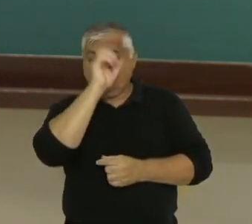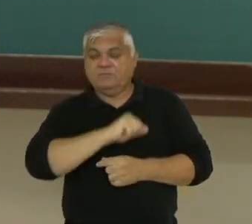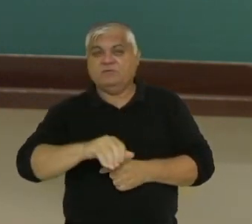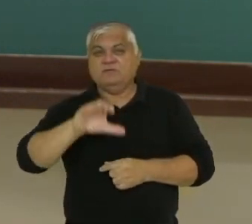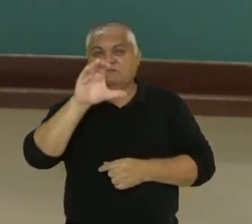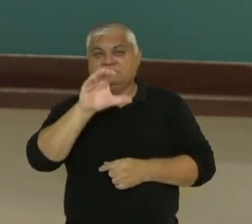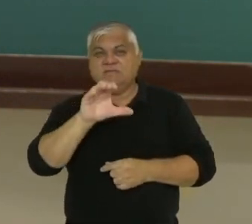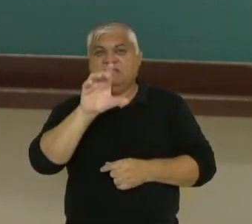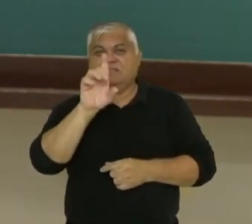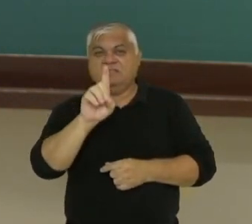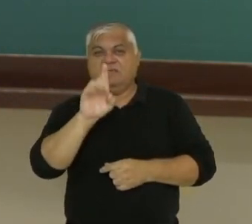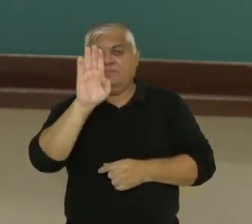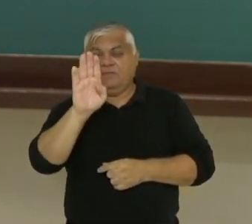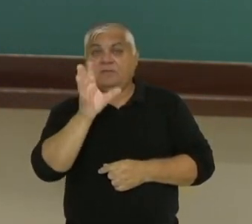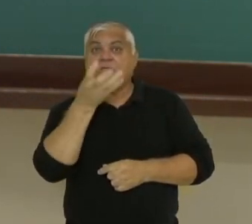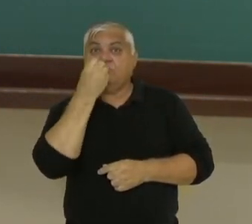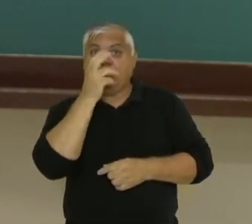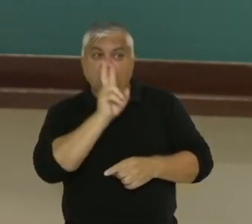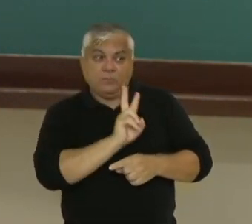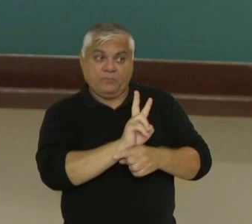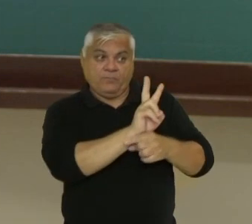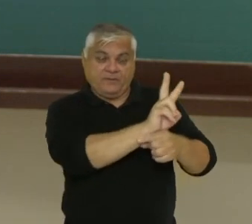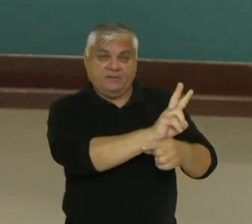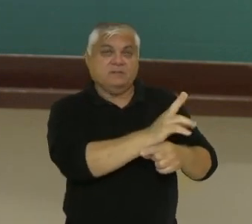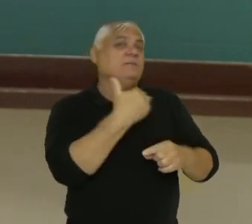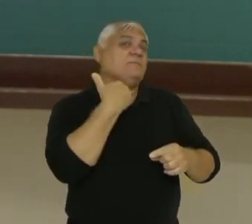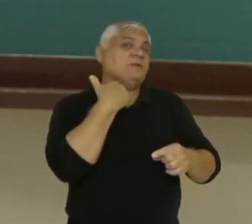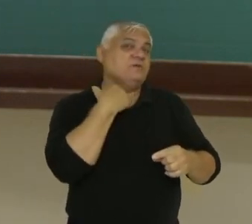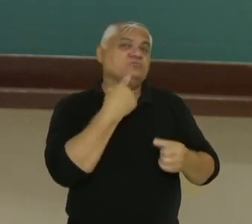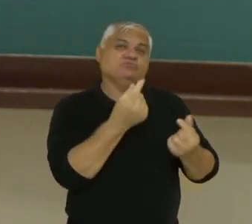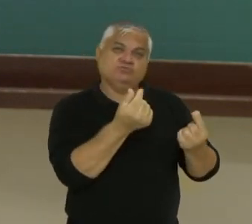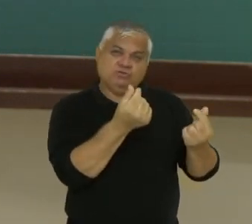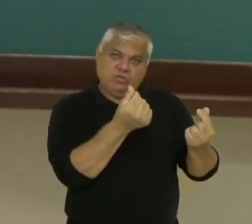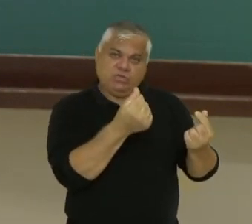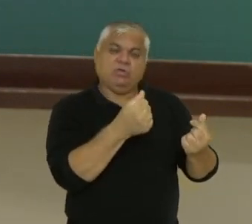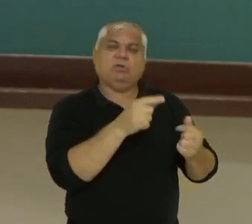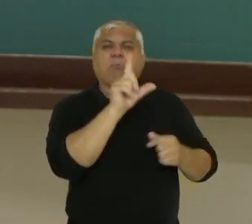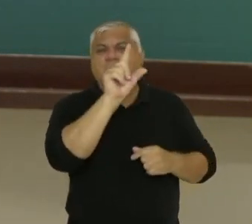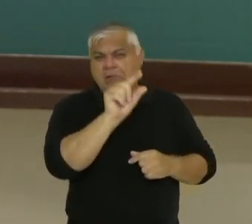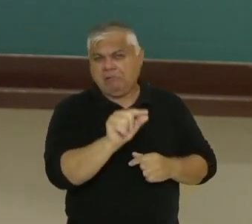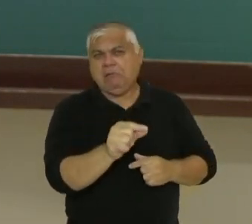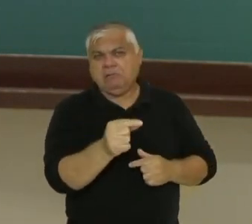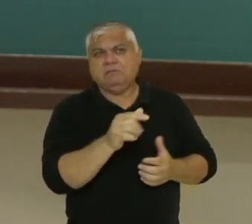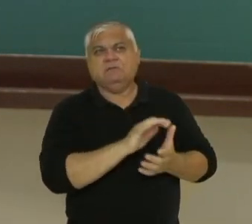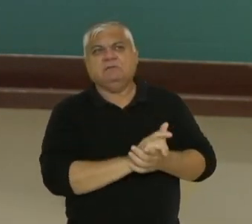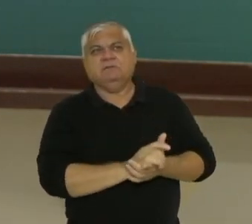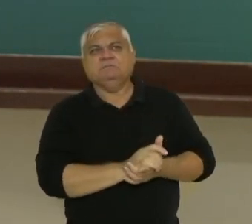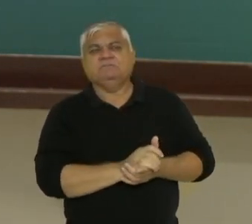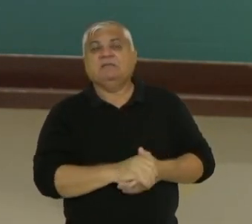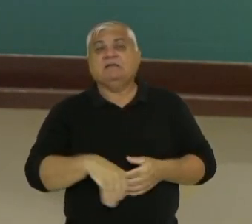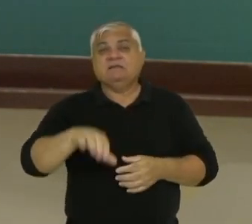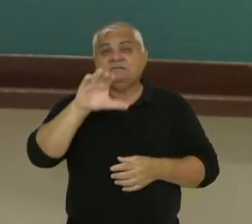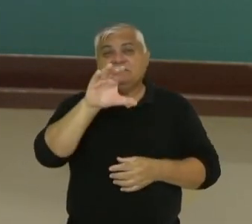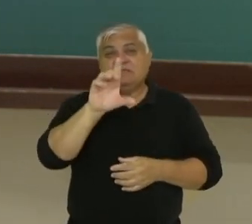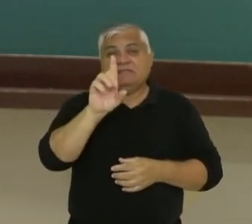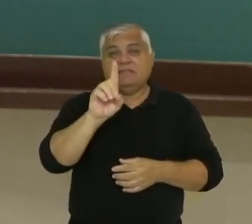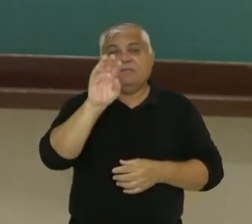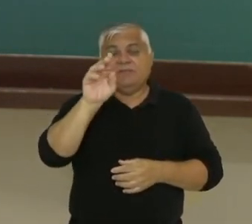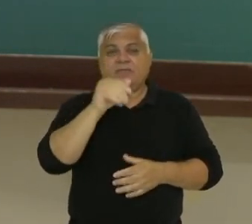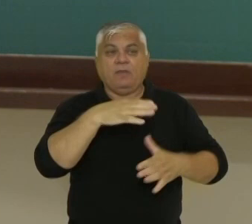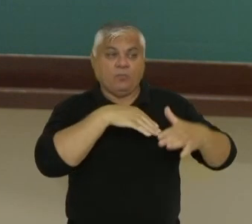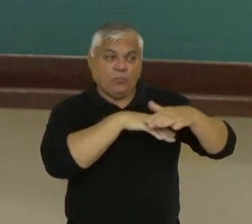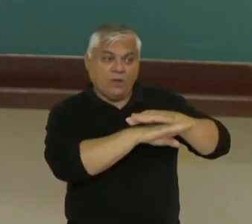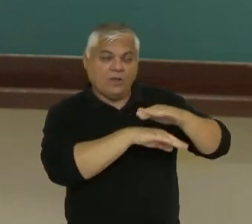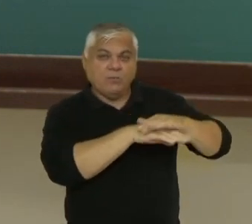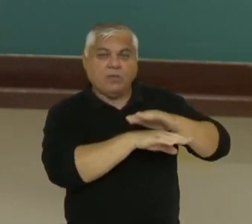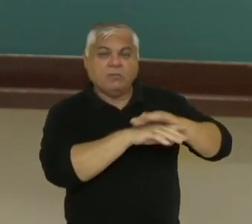uma forma de emprestar dinheiro ao banco, né? Muito barato, lembra que a Alcuri comentou, que o CDB é uma aplicação de